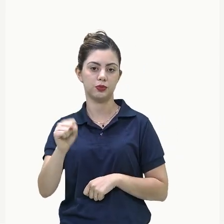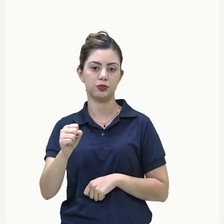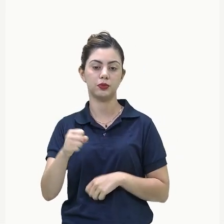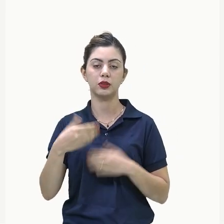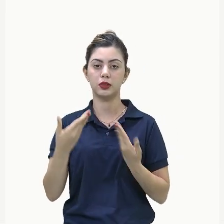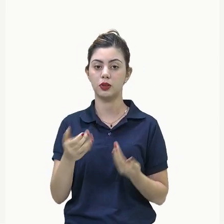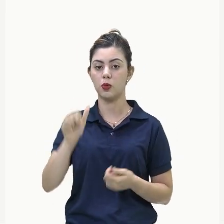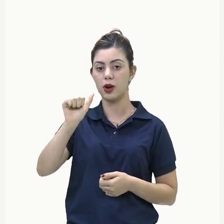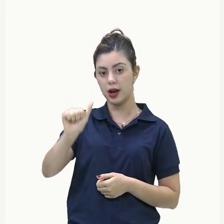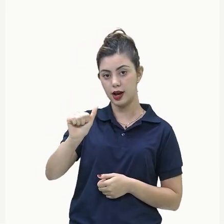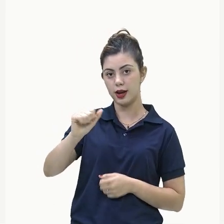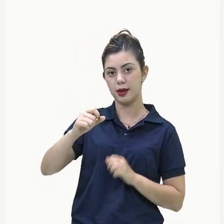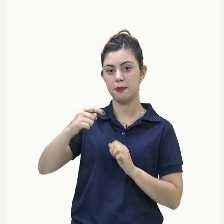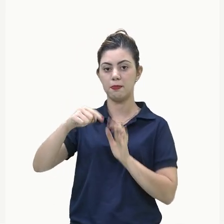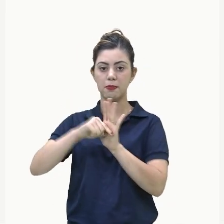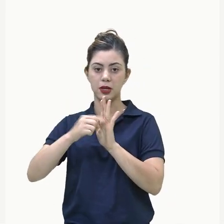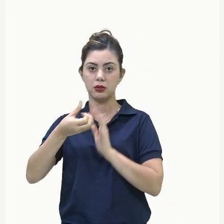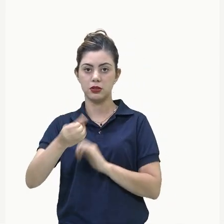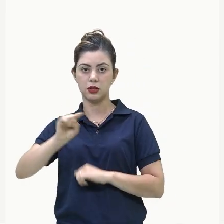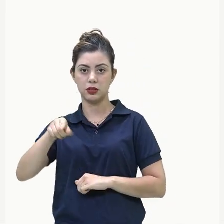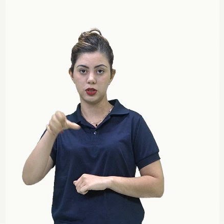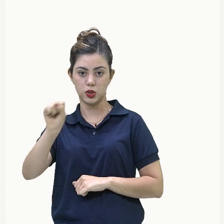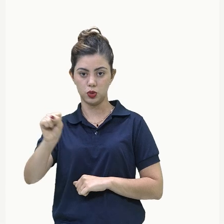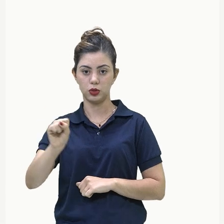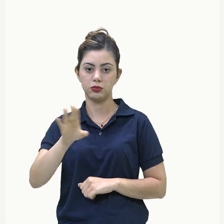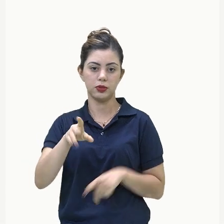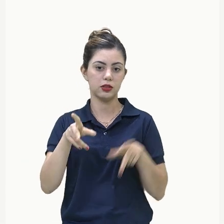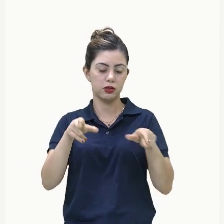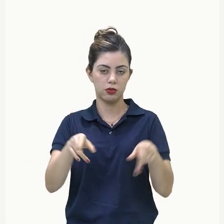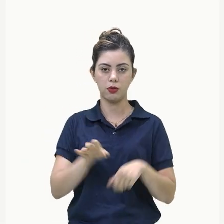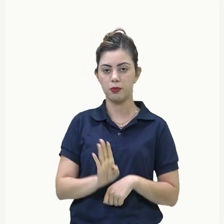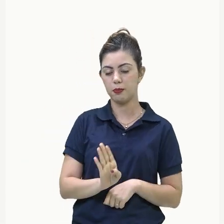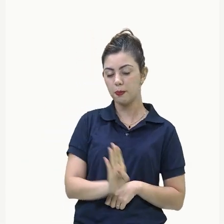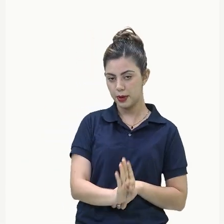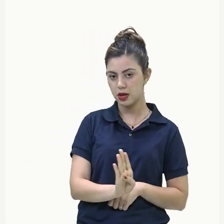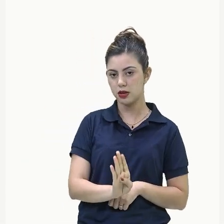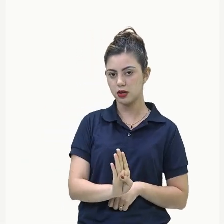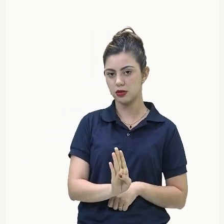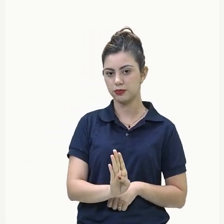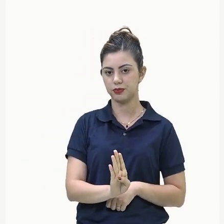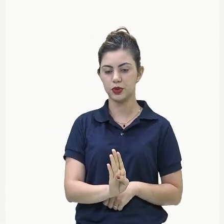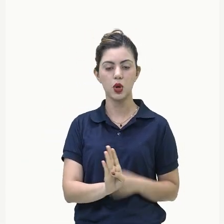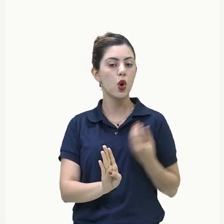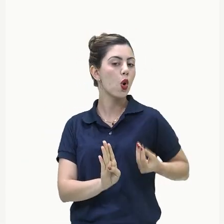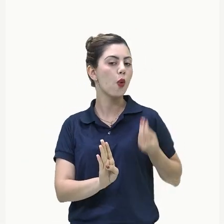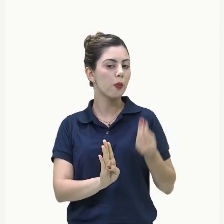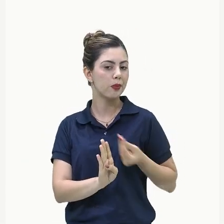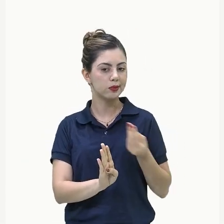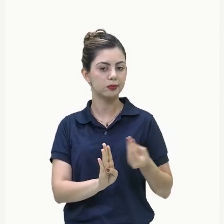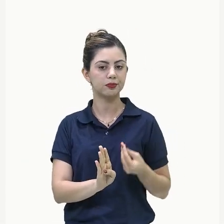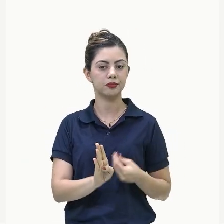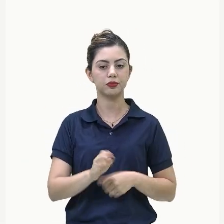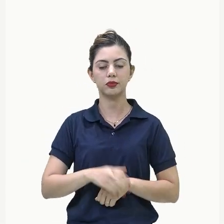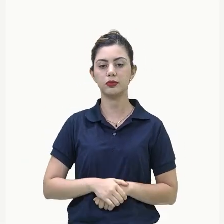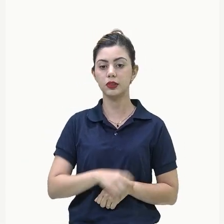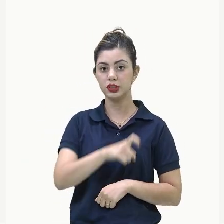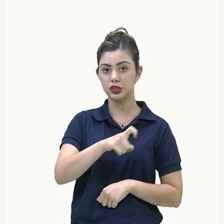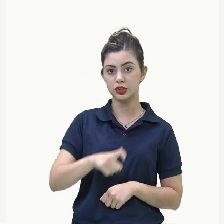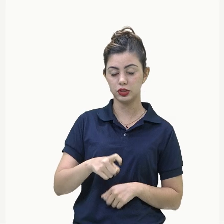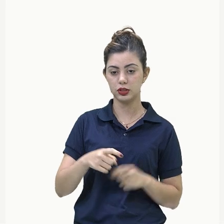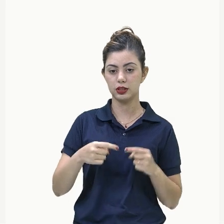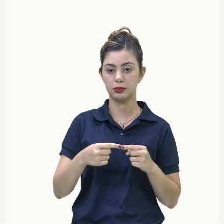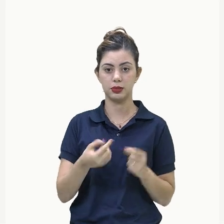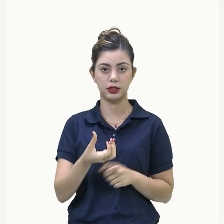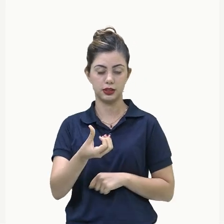A. A mesma coisa a gente faz para o ponto B. O ponto B tem valor de x igual a